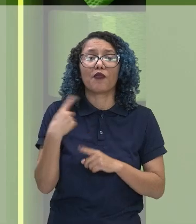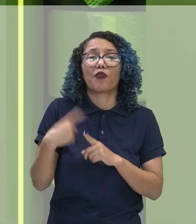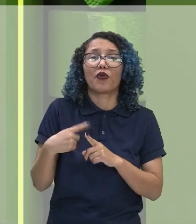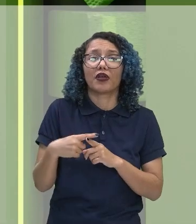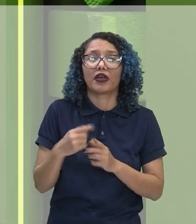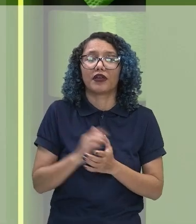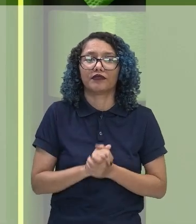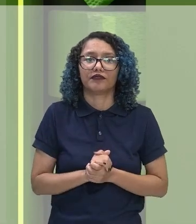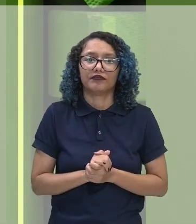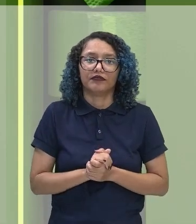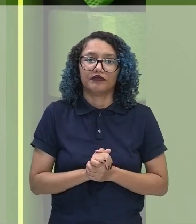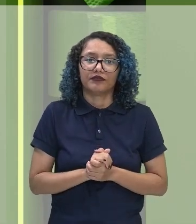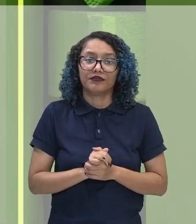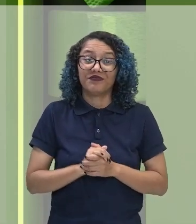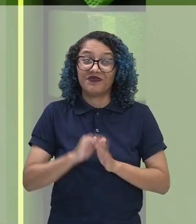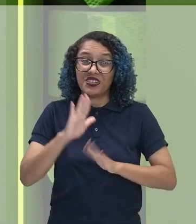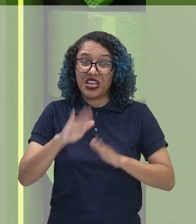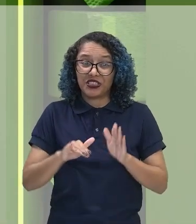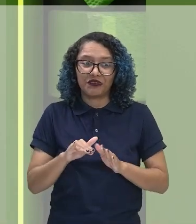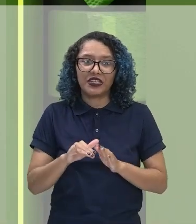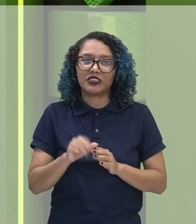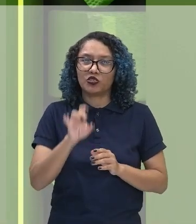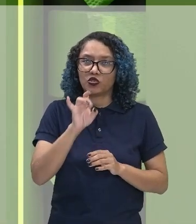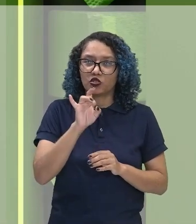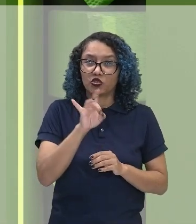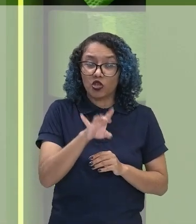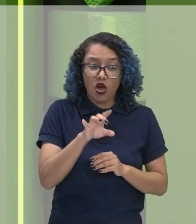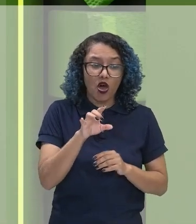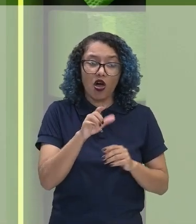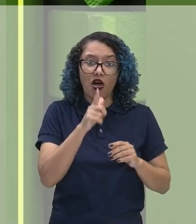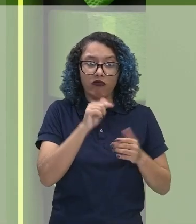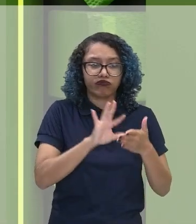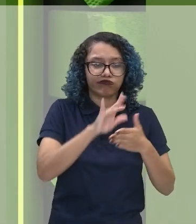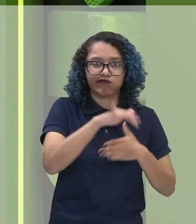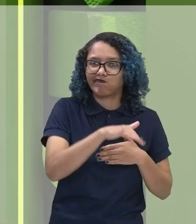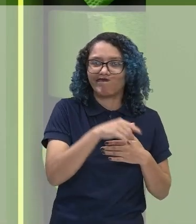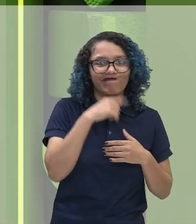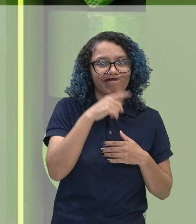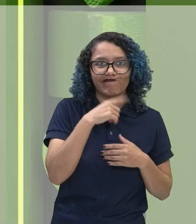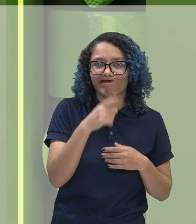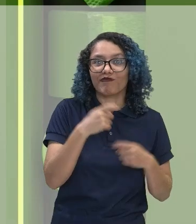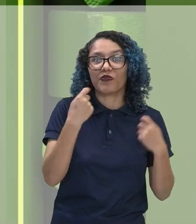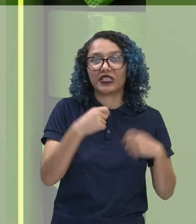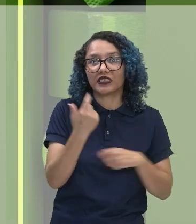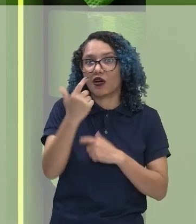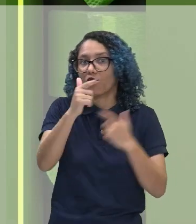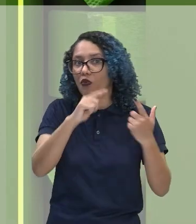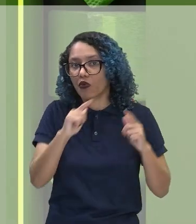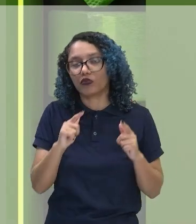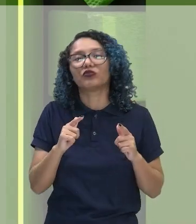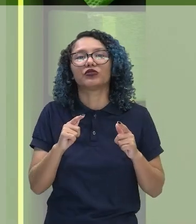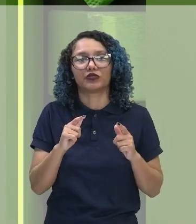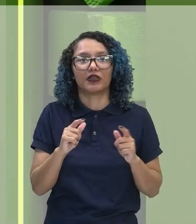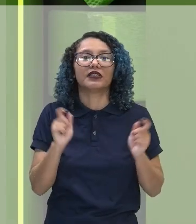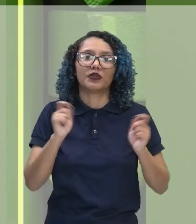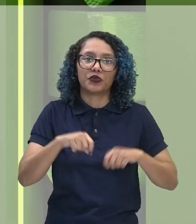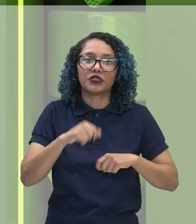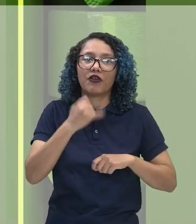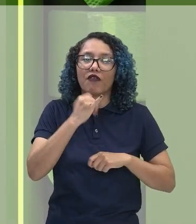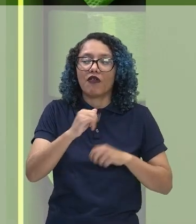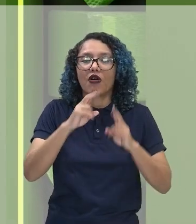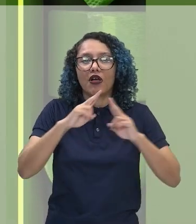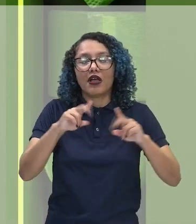por hidrelétricas não é o suficiente, né? Muitas vezes a gente vai ver falhas nessa distribuição elétrica. Mas aí é que entram